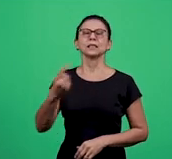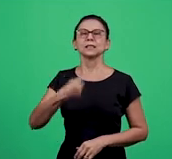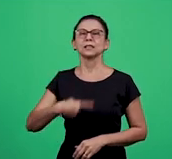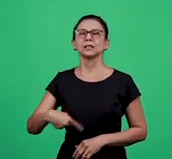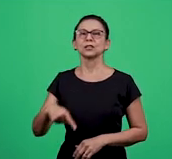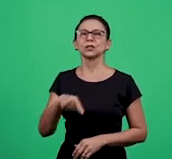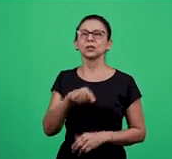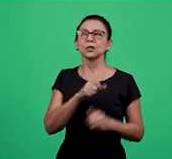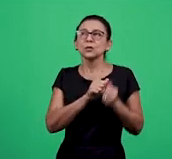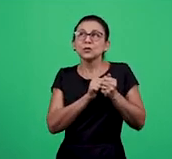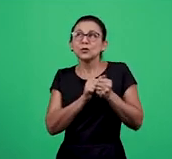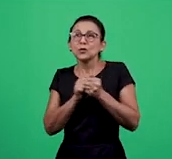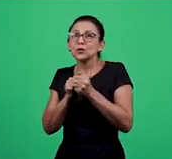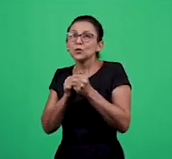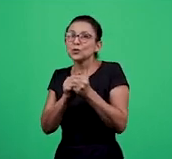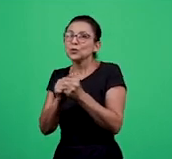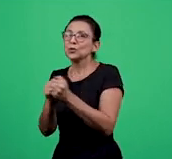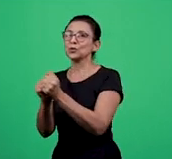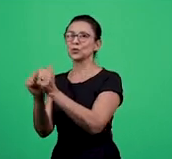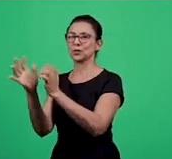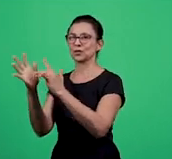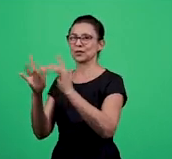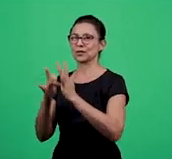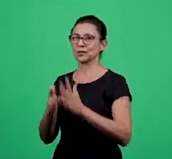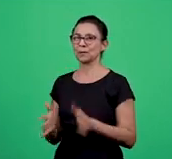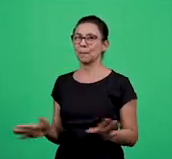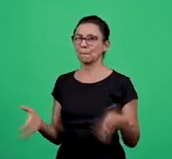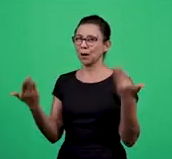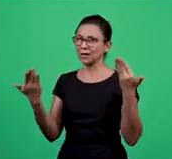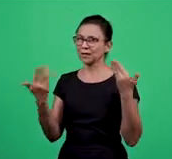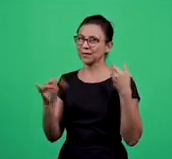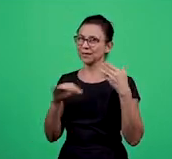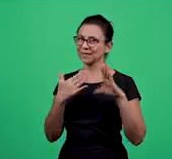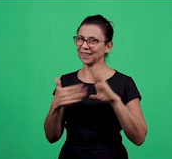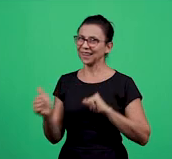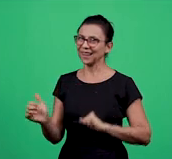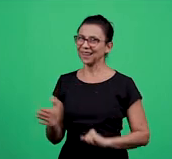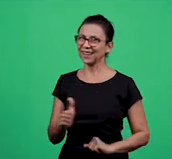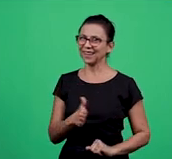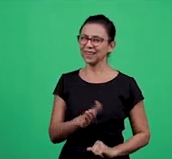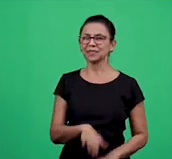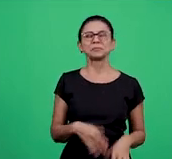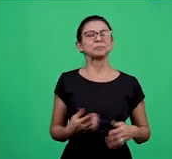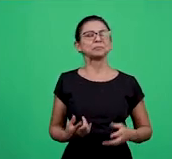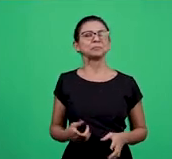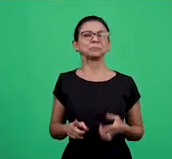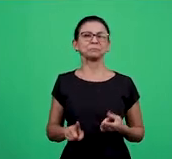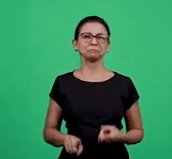andar para sempre com Jesus. Vamos cantar esse louvor? Música.